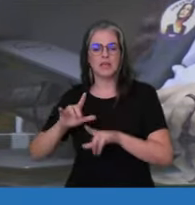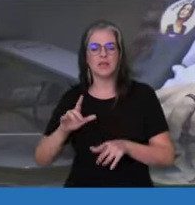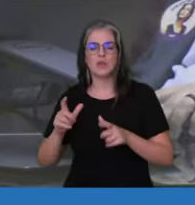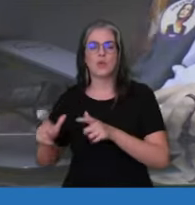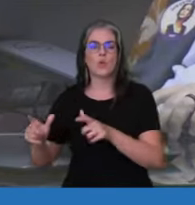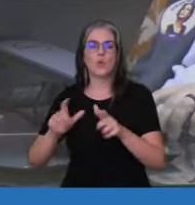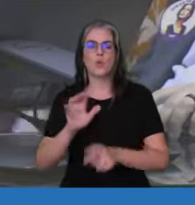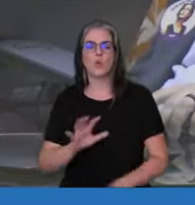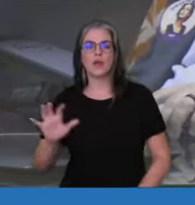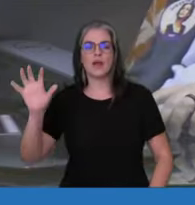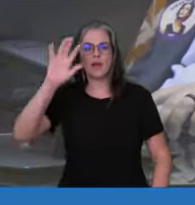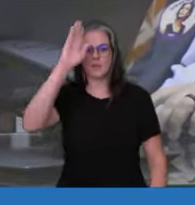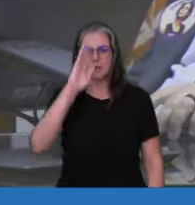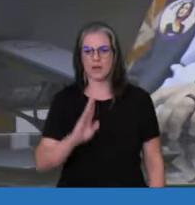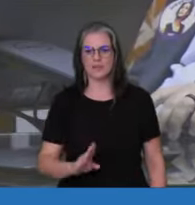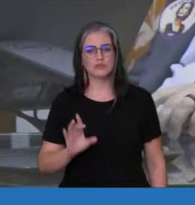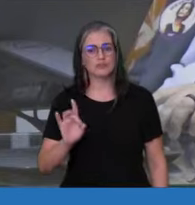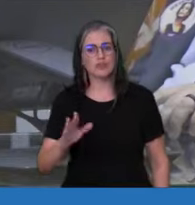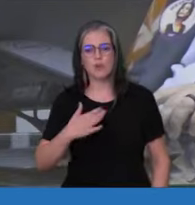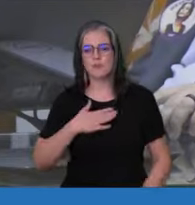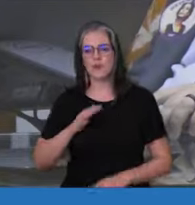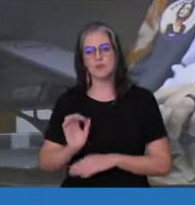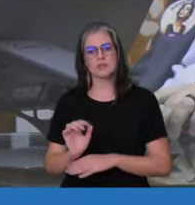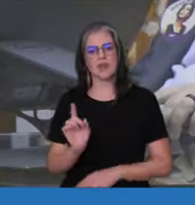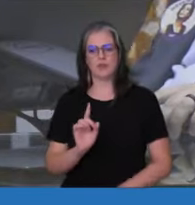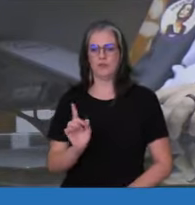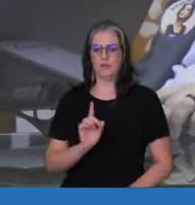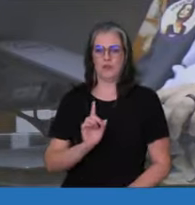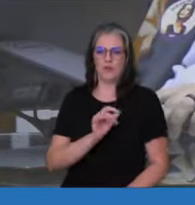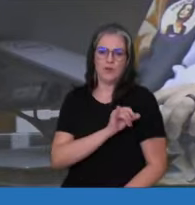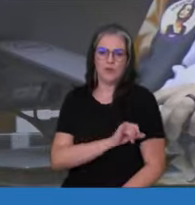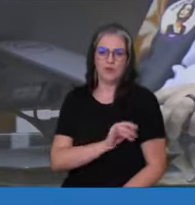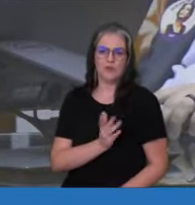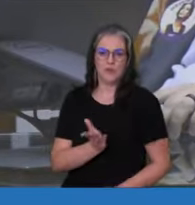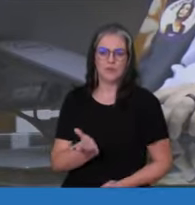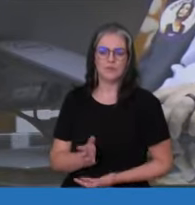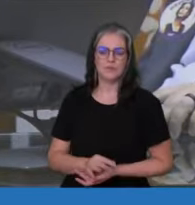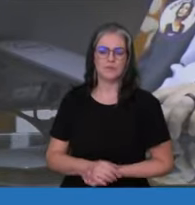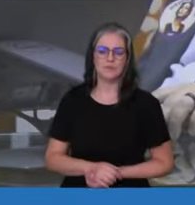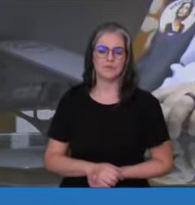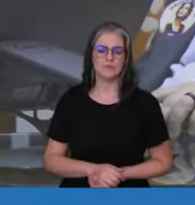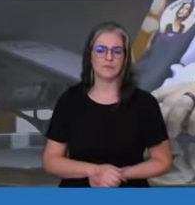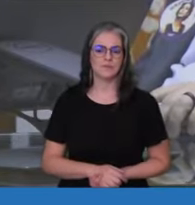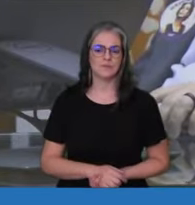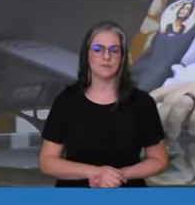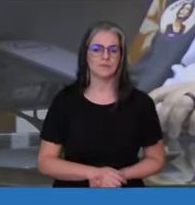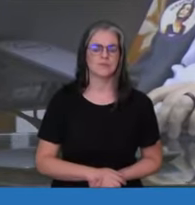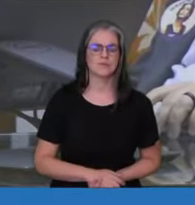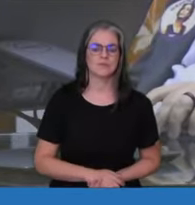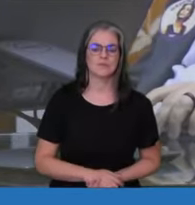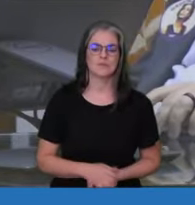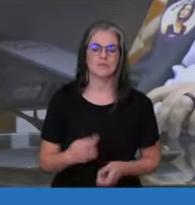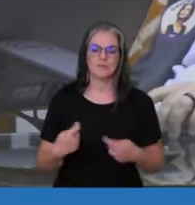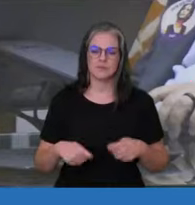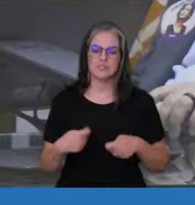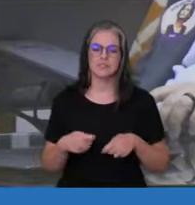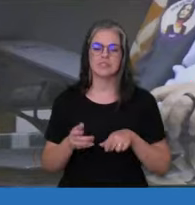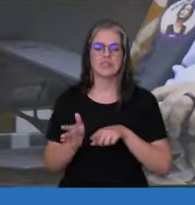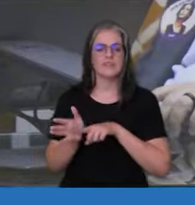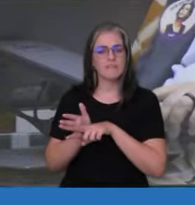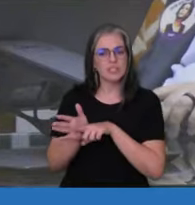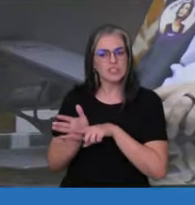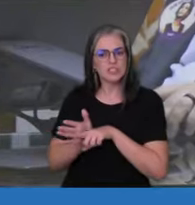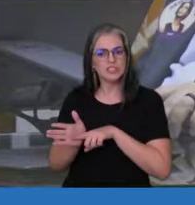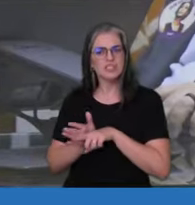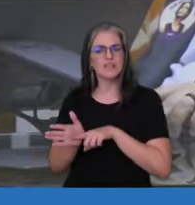estado, o Rio de Janeiro. É fundamental não só a gente garantir que investigar as milícias, muitas